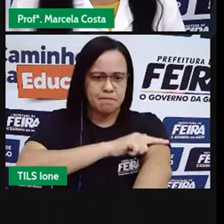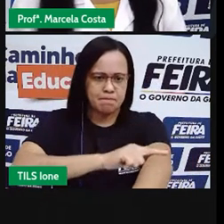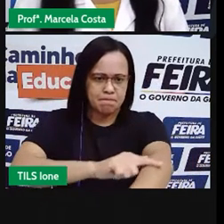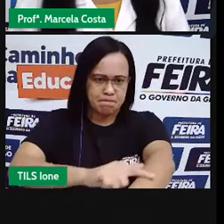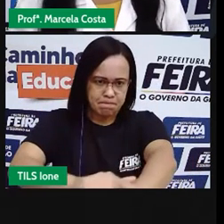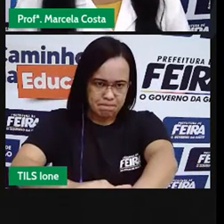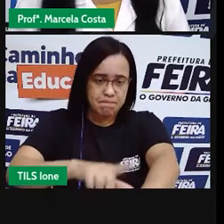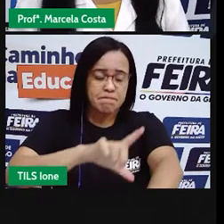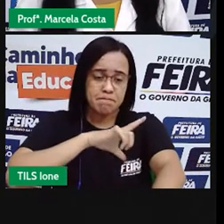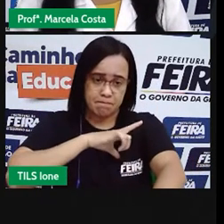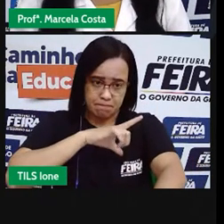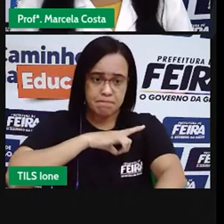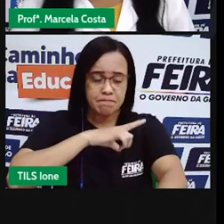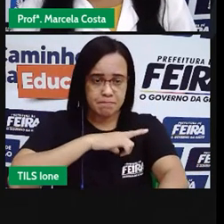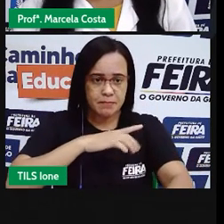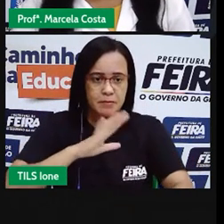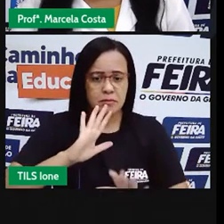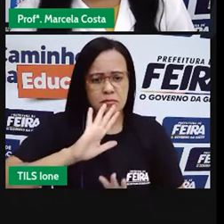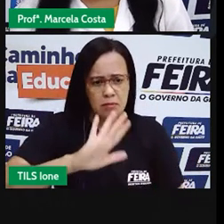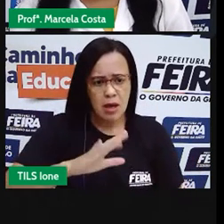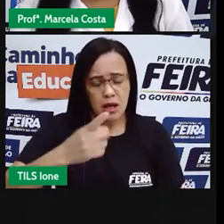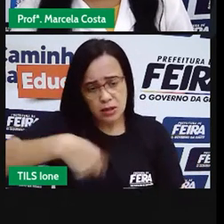também pode